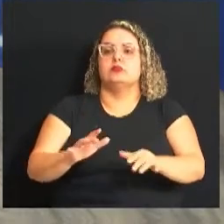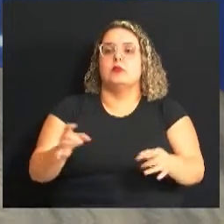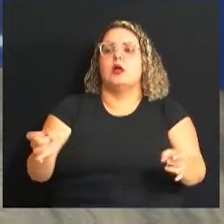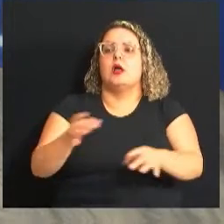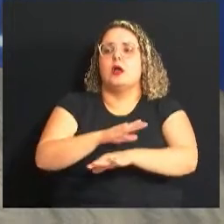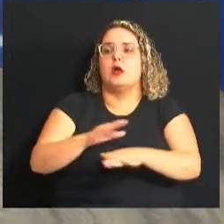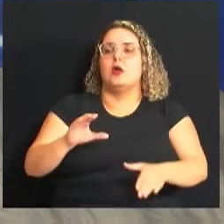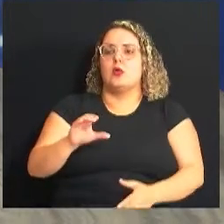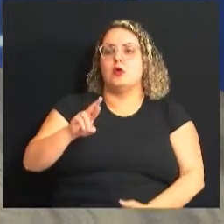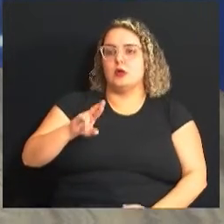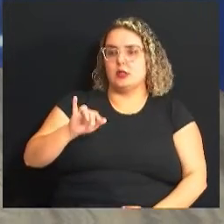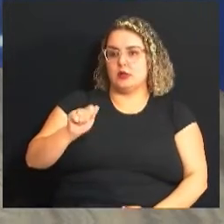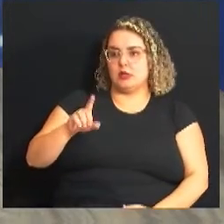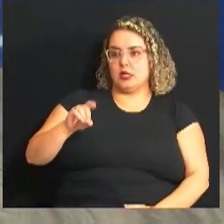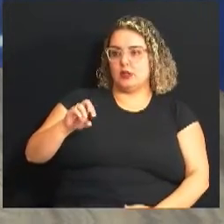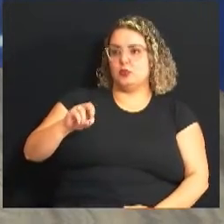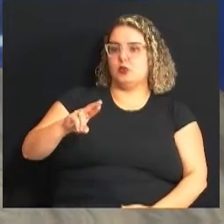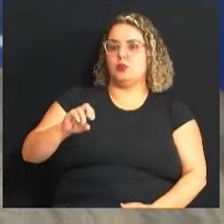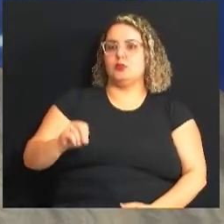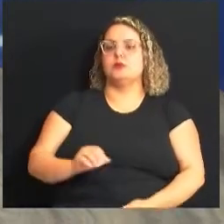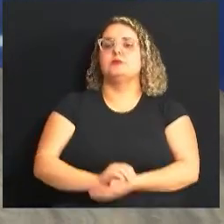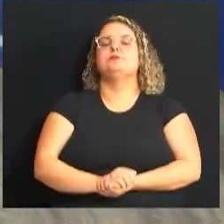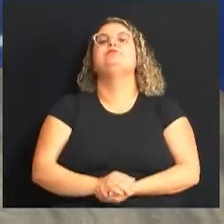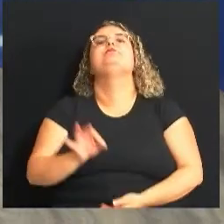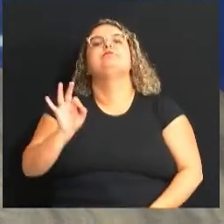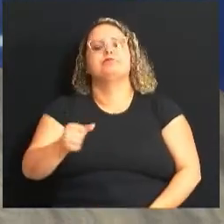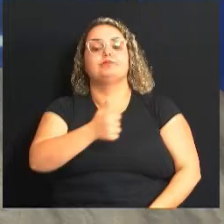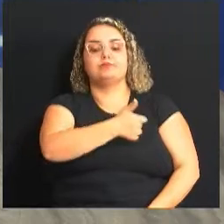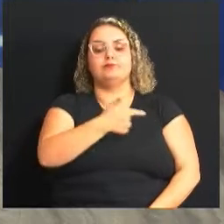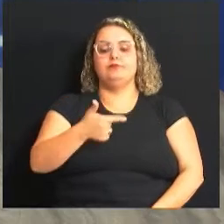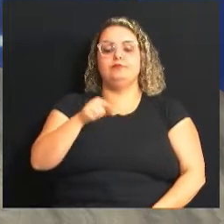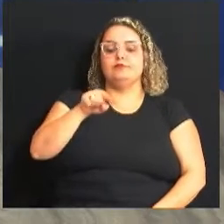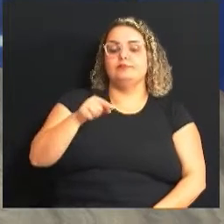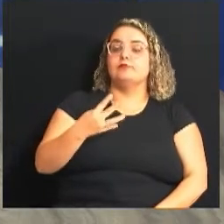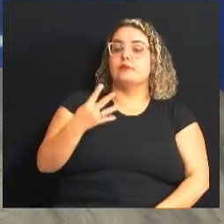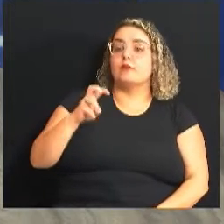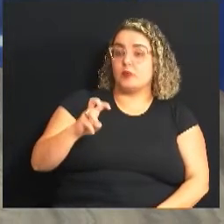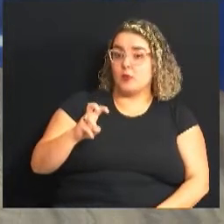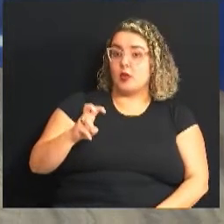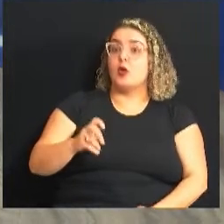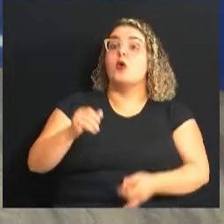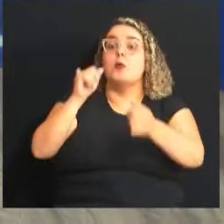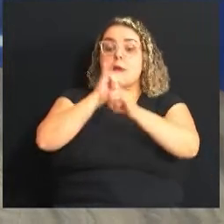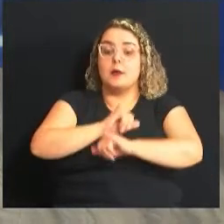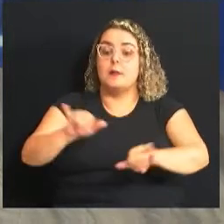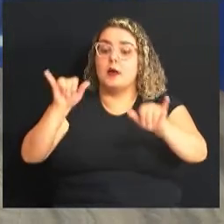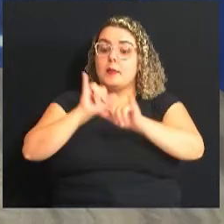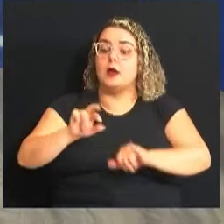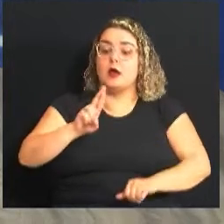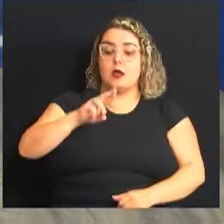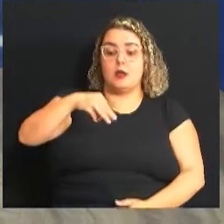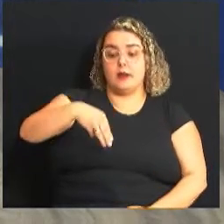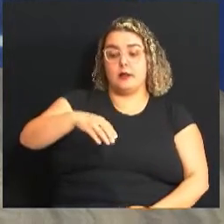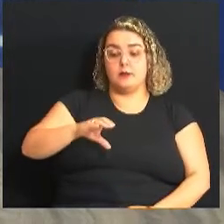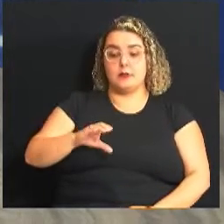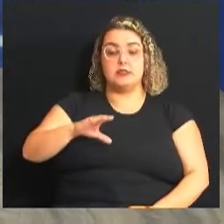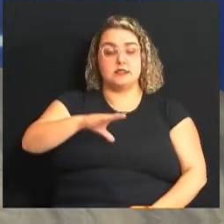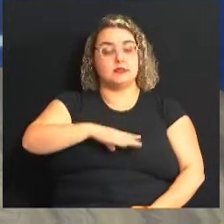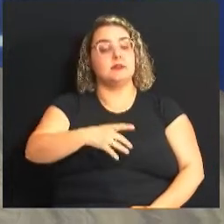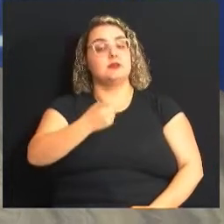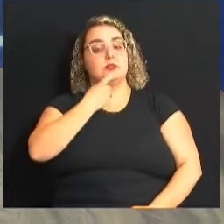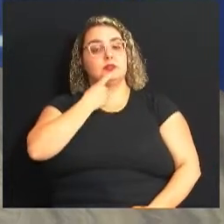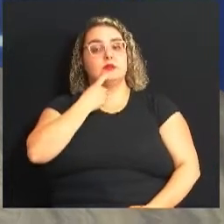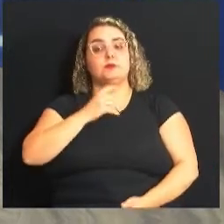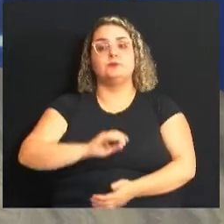com os criadouros. Exatamente. 12h45, nós seguimos aqui com as notícias da metrópole de Campinas e agora nós vamos